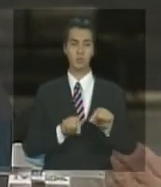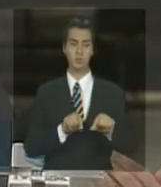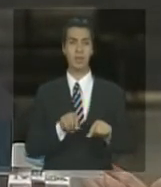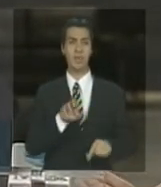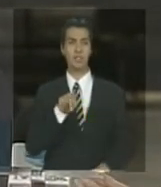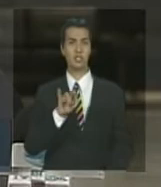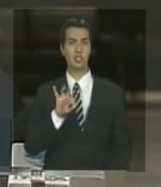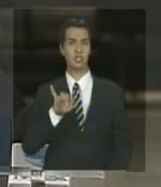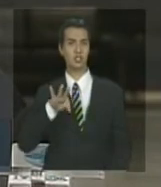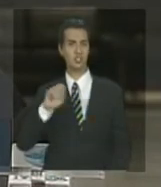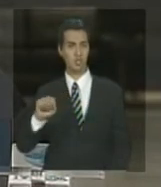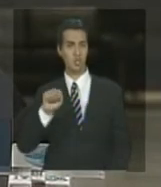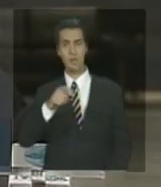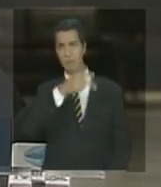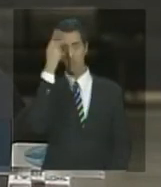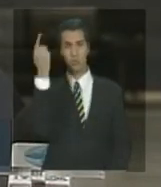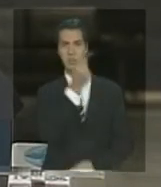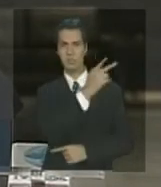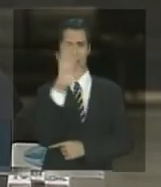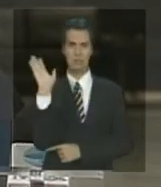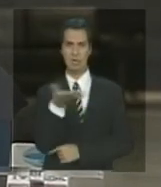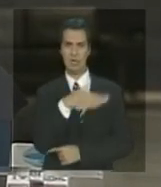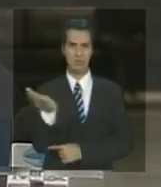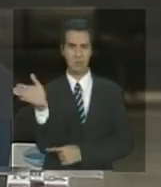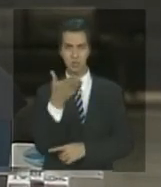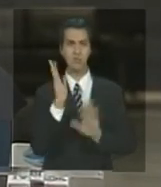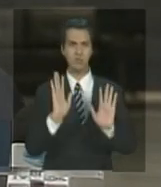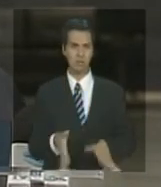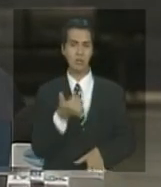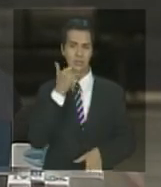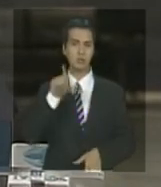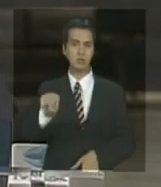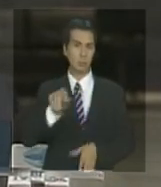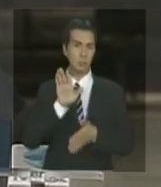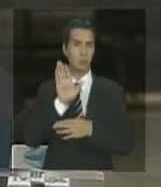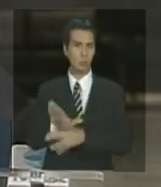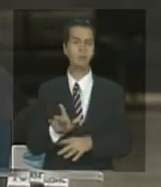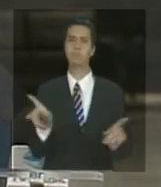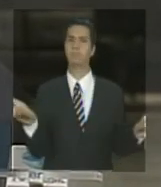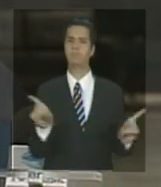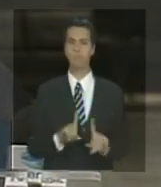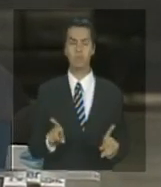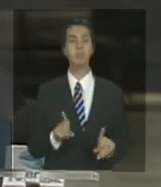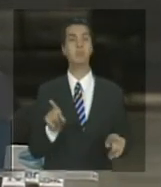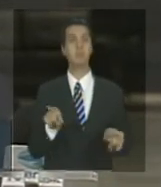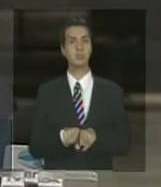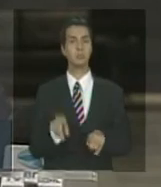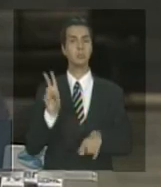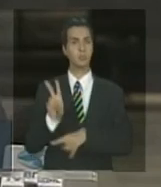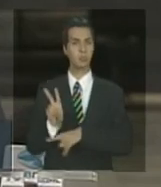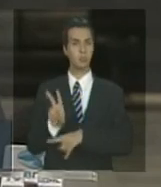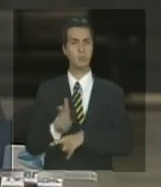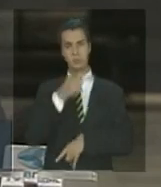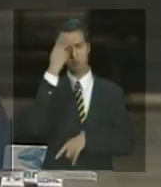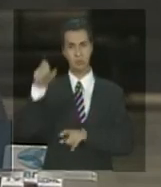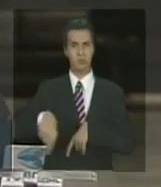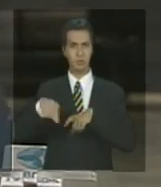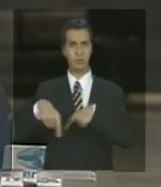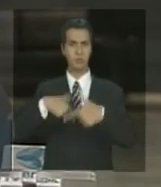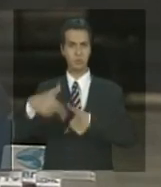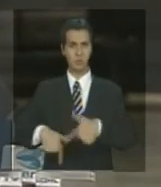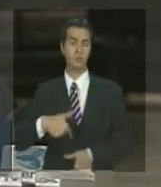e um código que não leve a novos desmatamentos, mas também que assegure, tenha segurança jurídica para o produtor rural, obviamente o governo terá